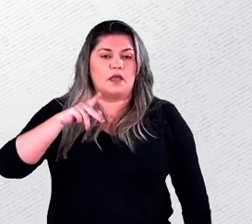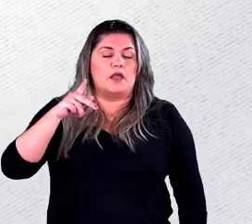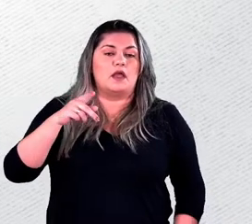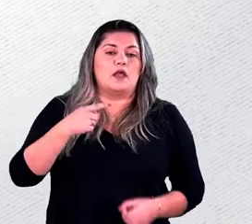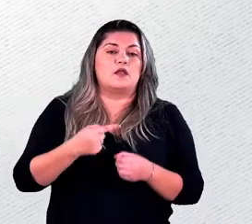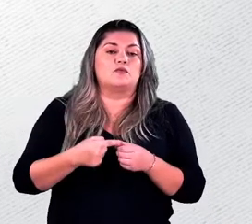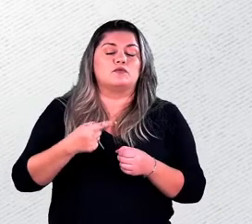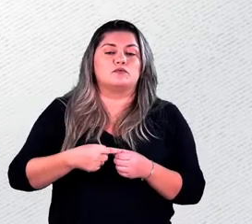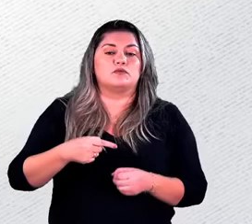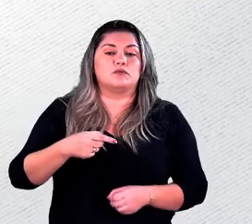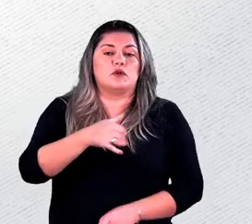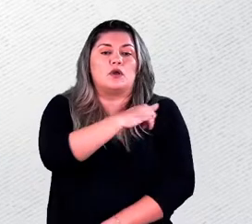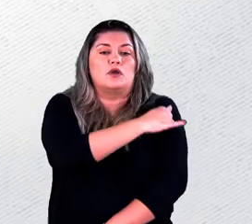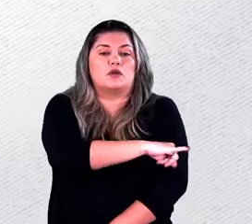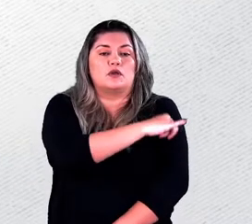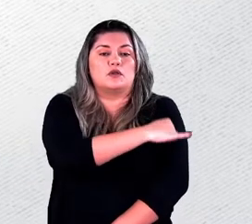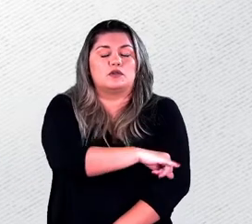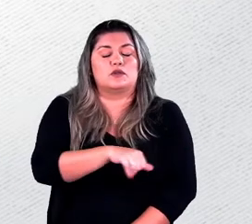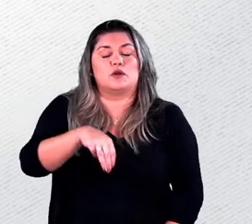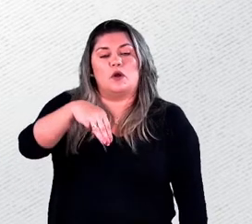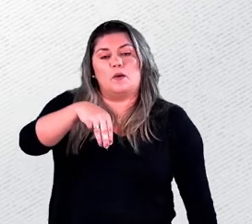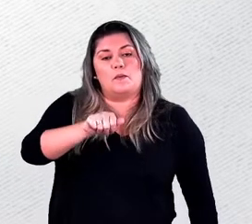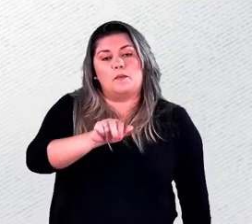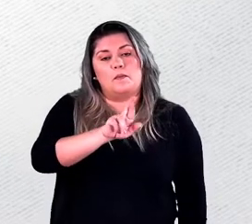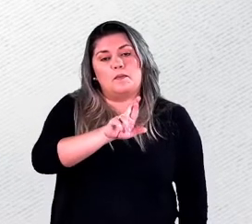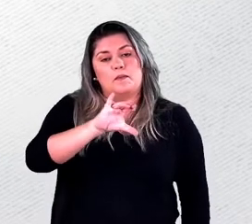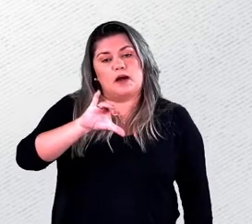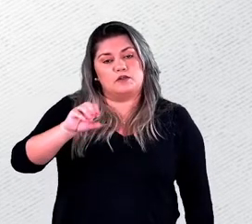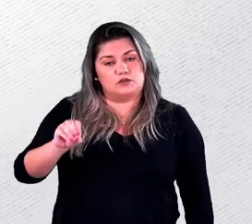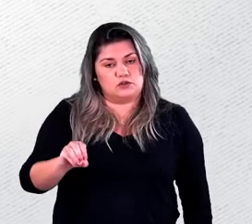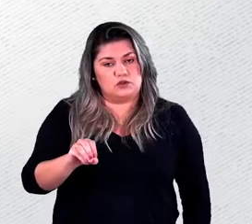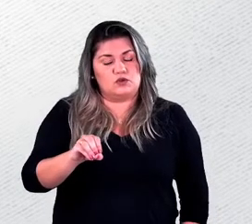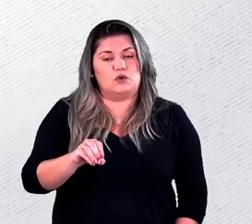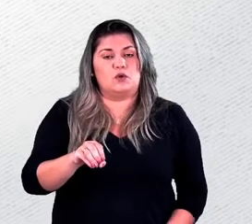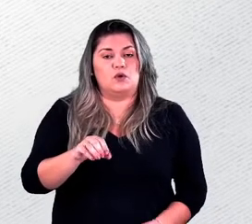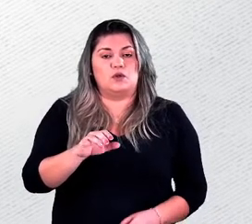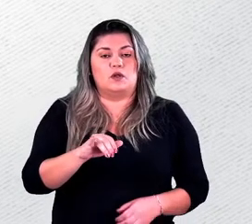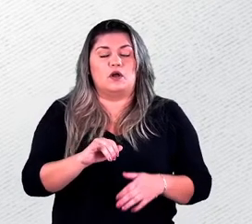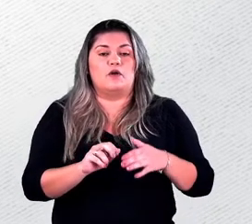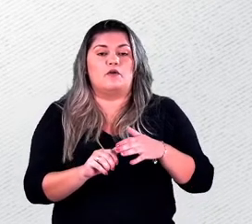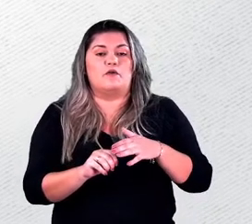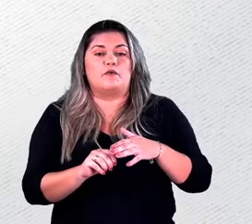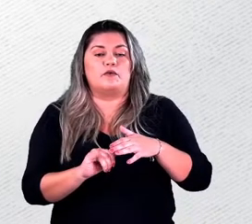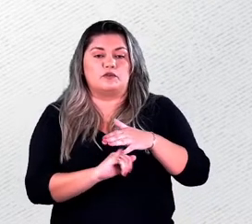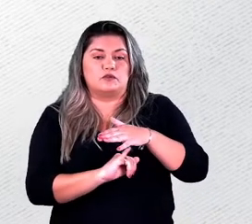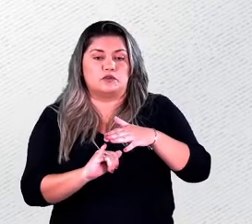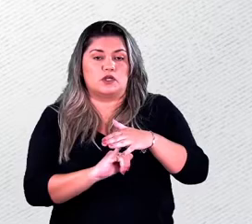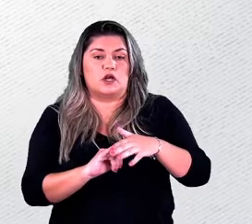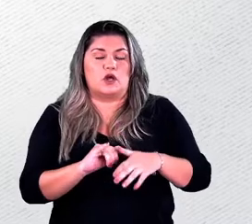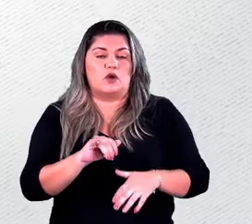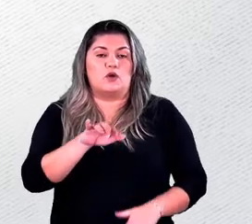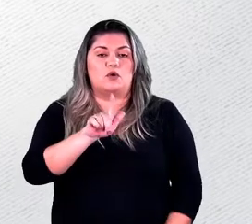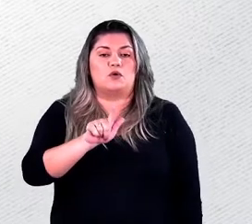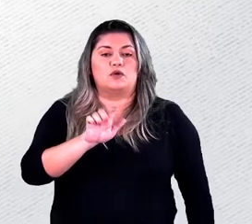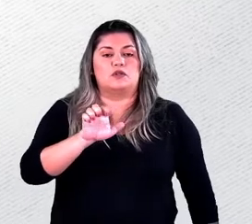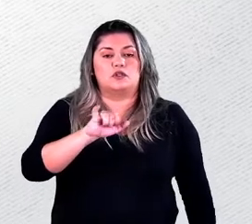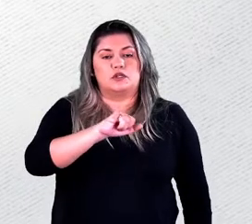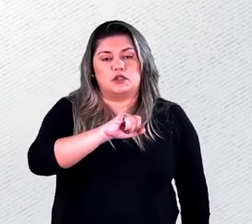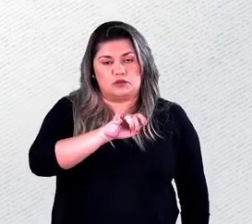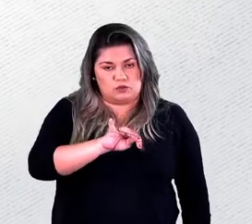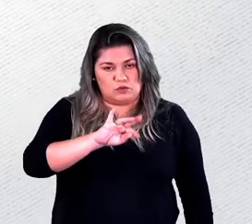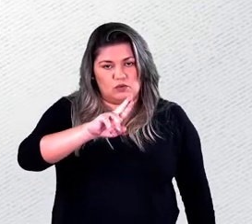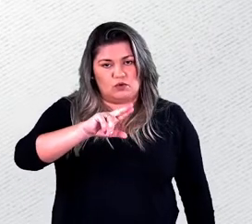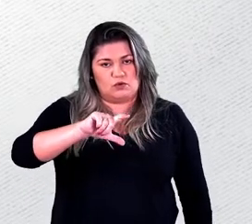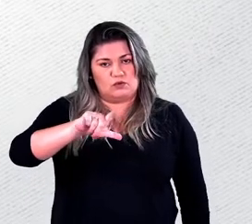Márcio Souza Guimarães professor da Fundação Getulio Vargas Maria Cristina de Brito Lima magistrada do Tribunal